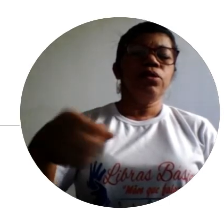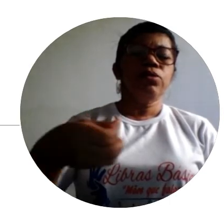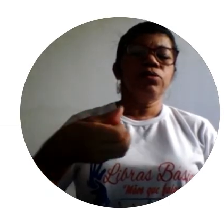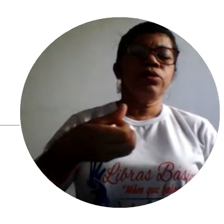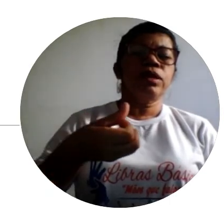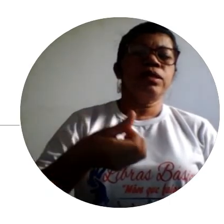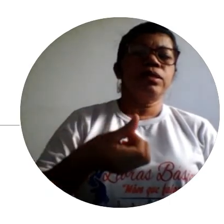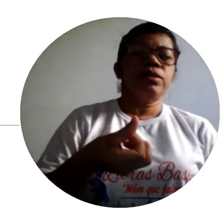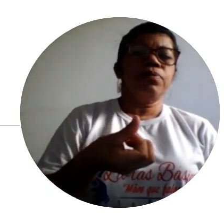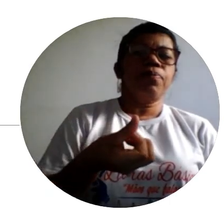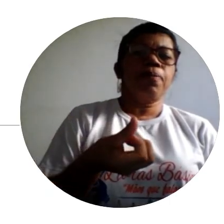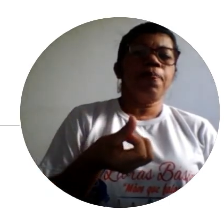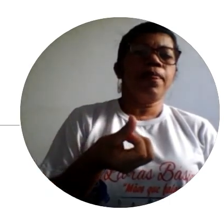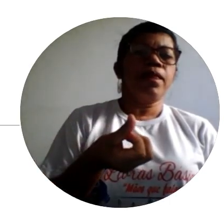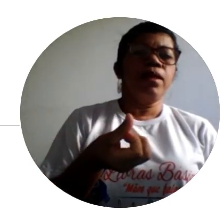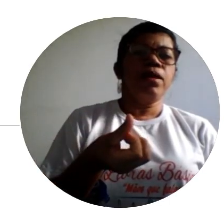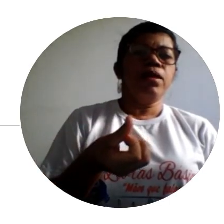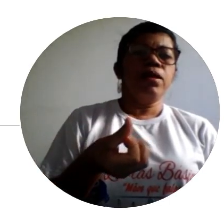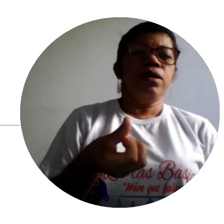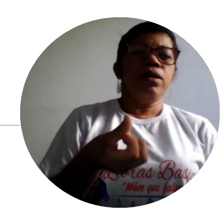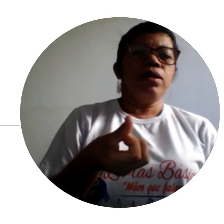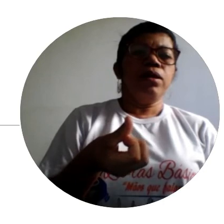5, o 6,